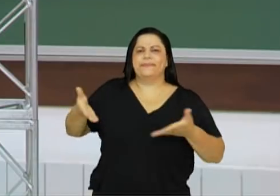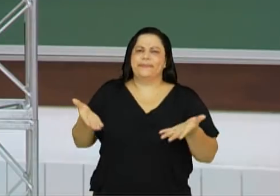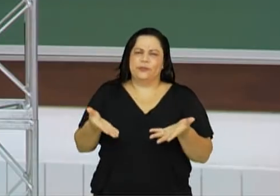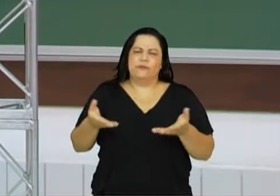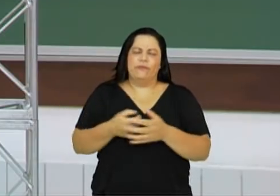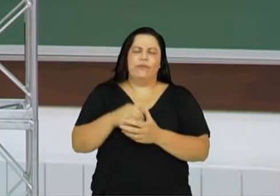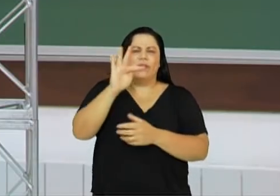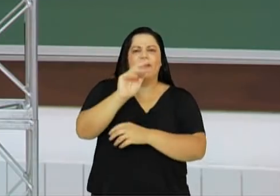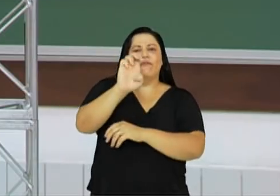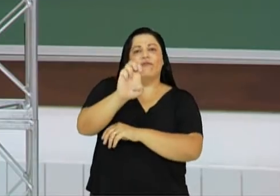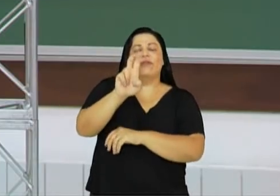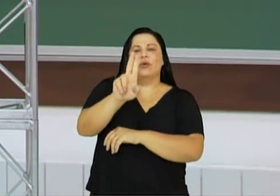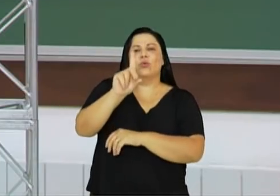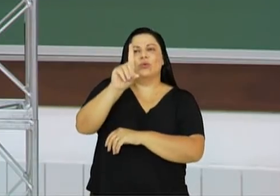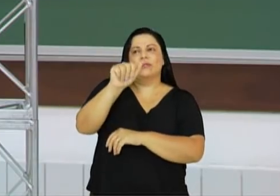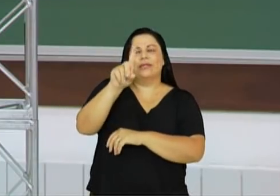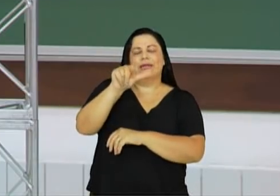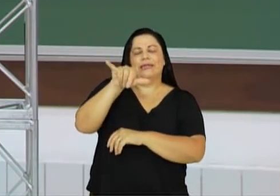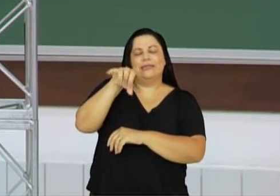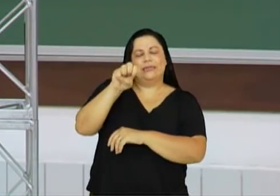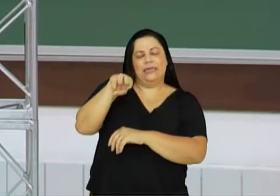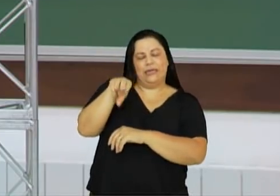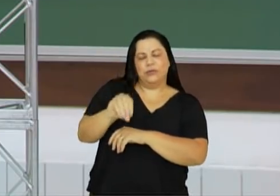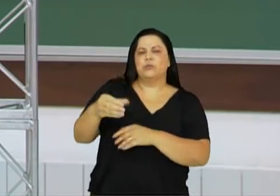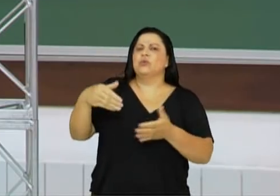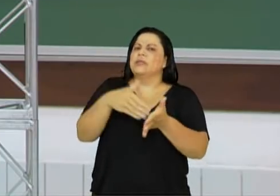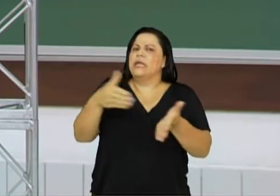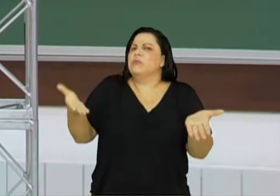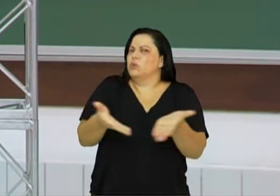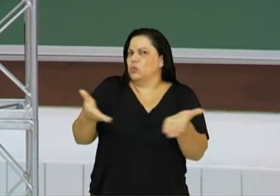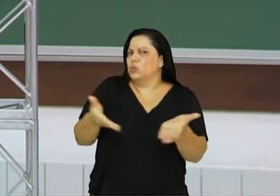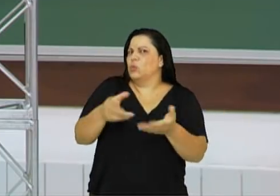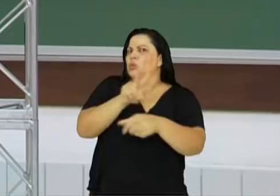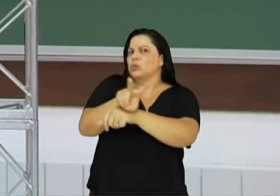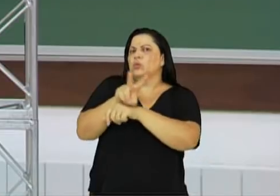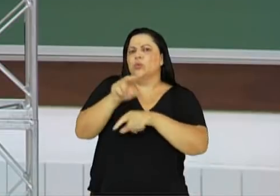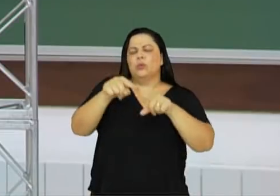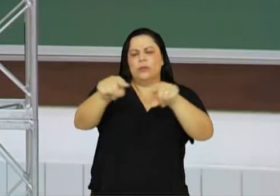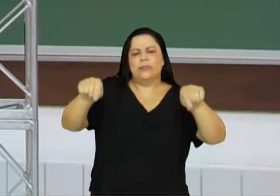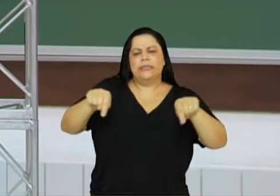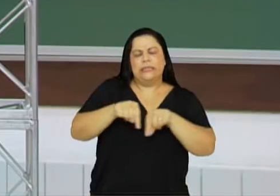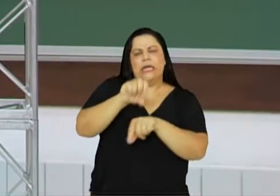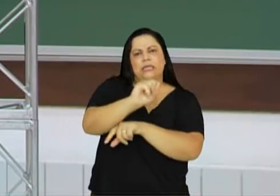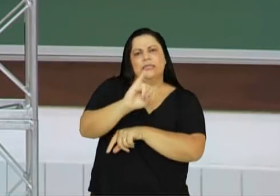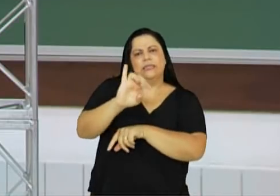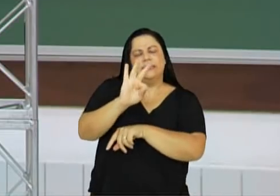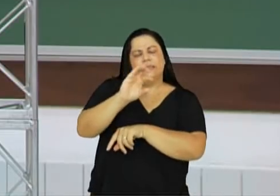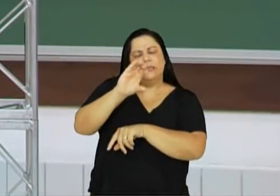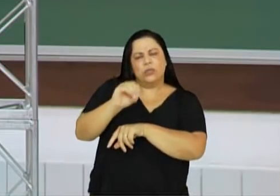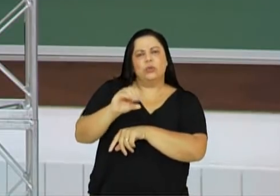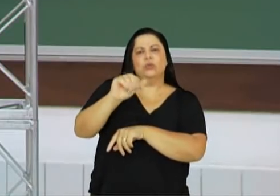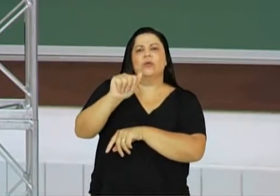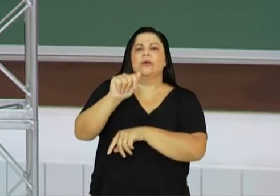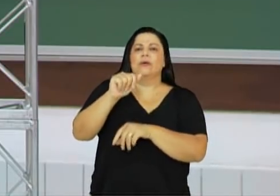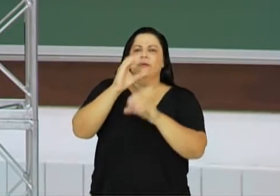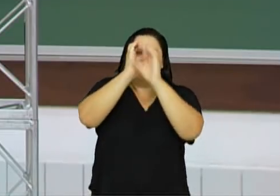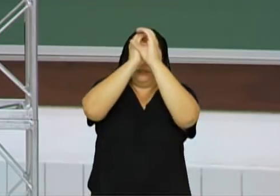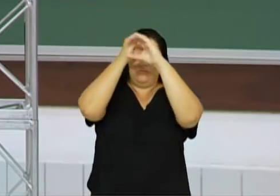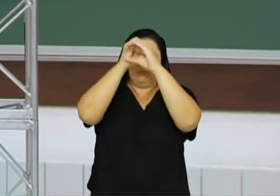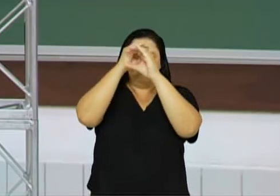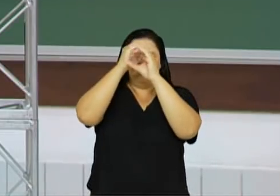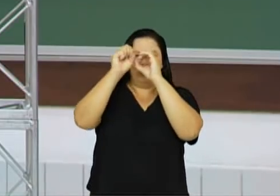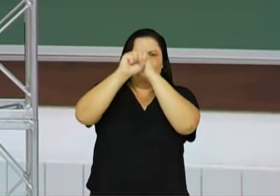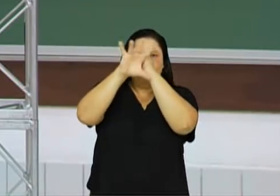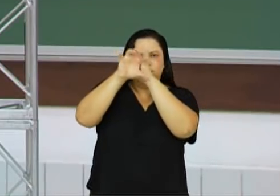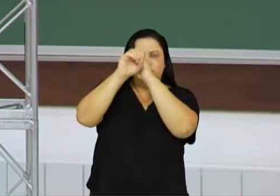arqueológicos, né? Principalmente ali na região da Itália. Uma das vias mais importantes e conhecidas na Itália, conhecida principalmente